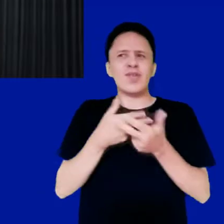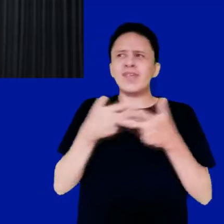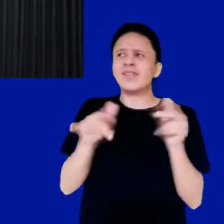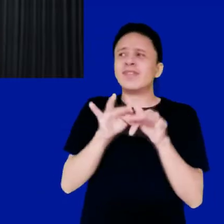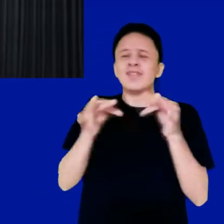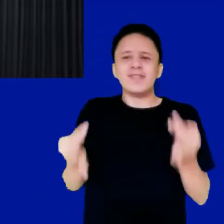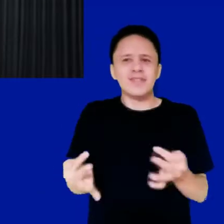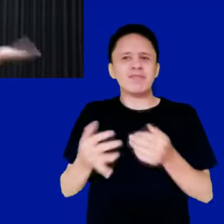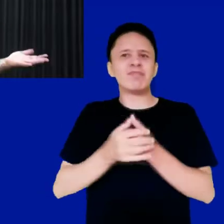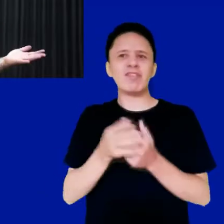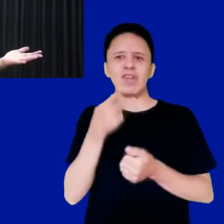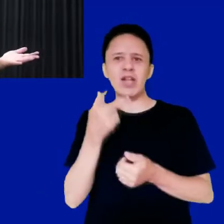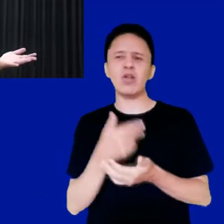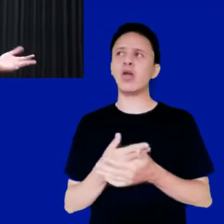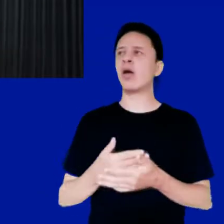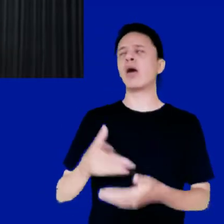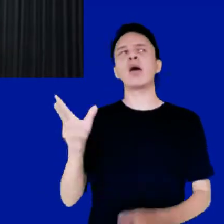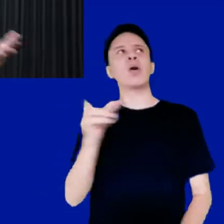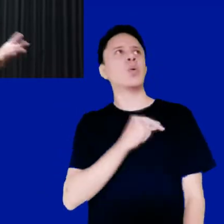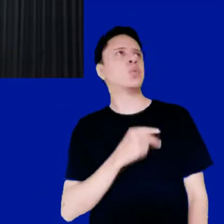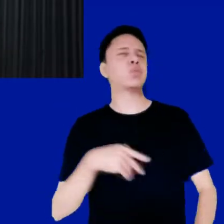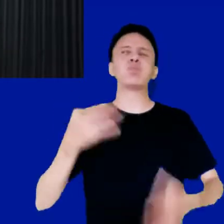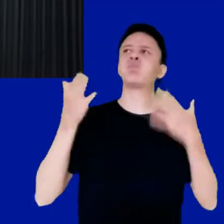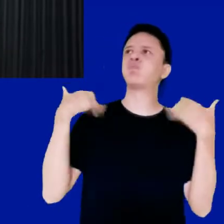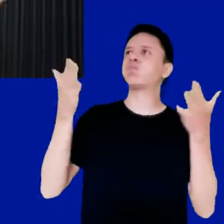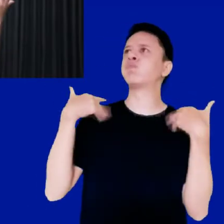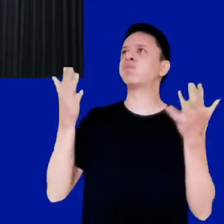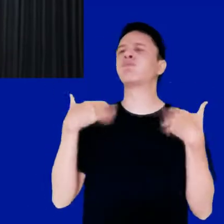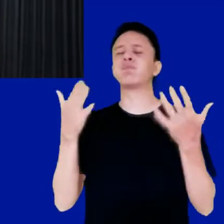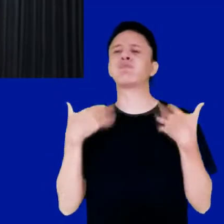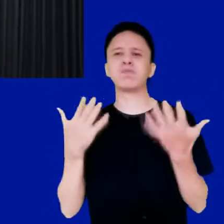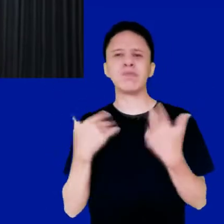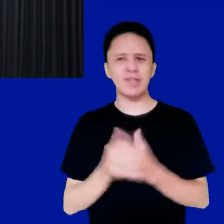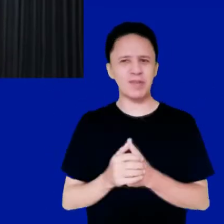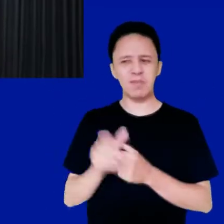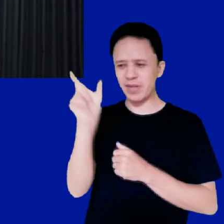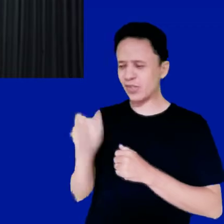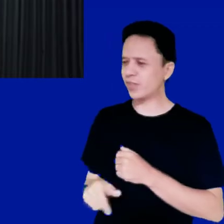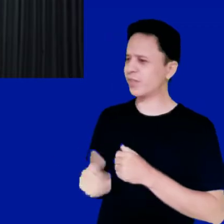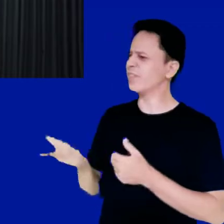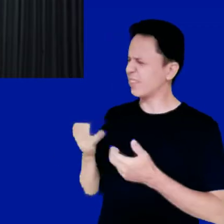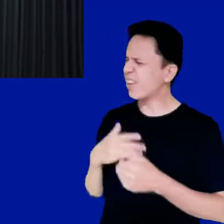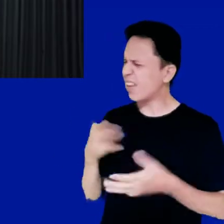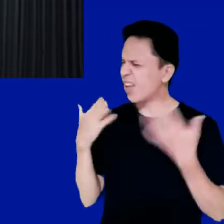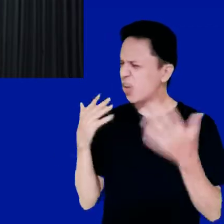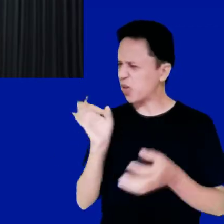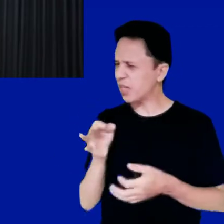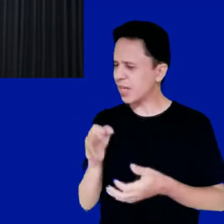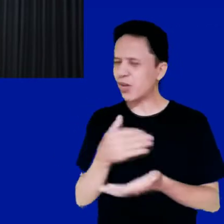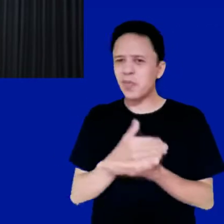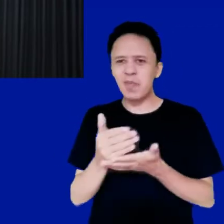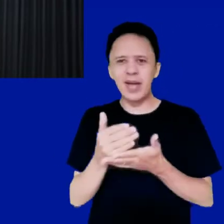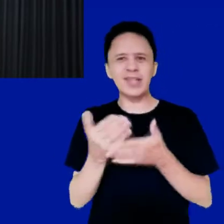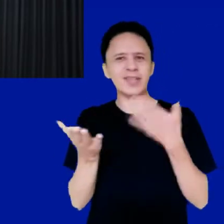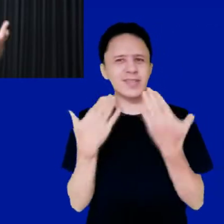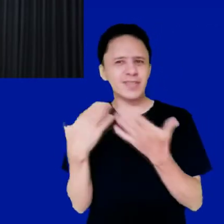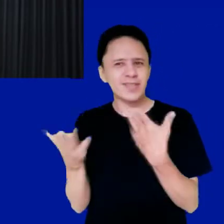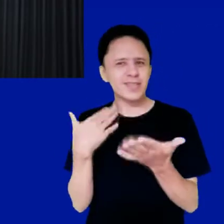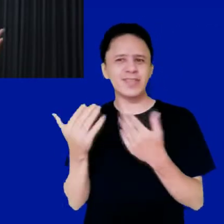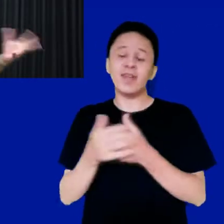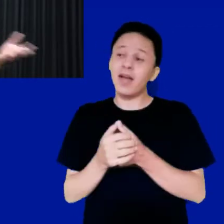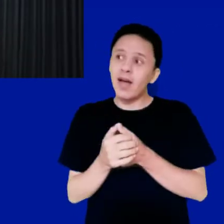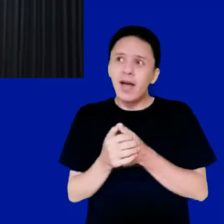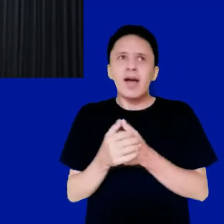dele falando de uma coisa extremamente trivial, comentando exatamente isso. Nossa, que calor. Sabe aquela conversa de elevador? Nossa, como tá quente, né? Acho que